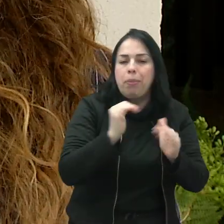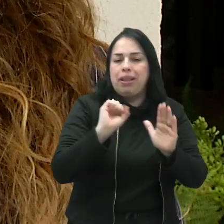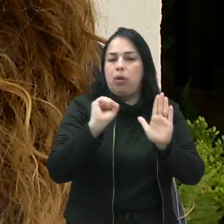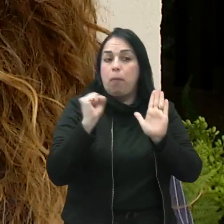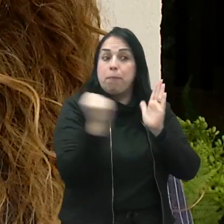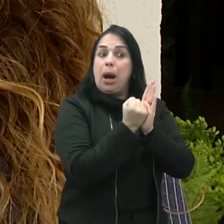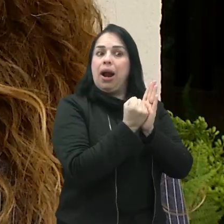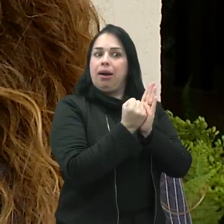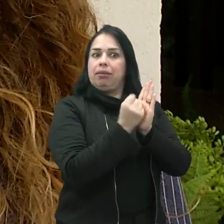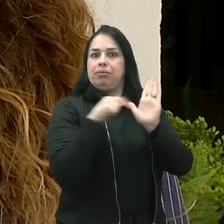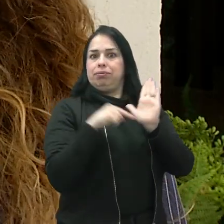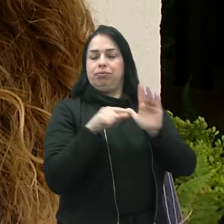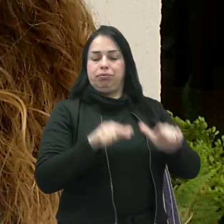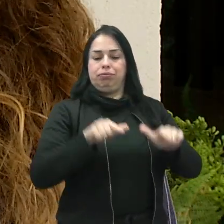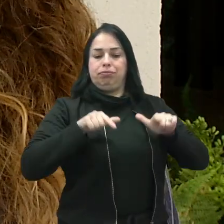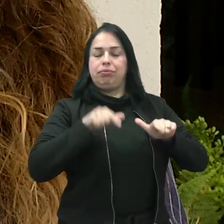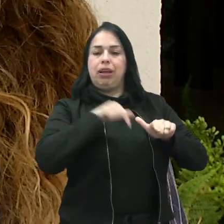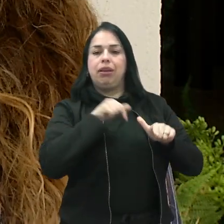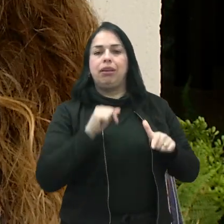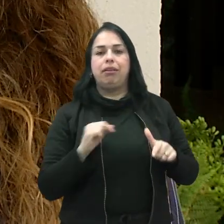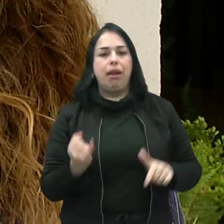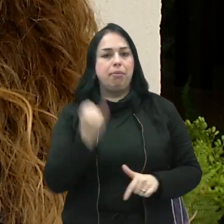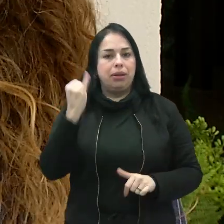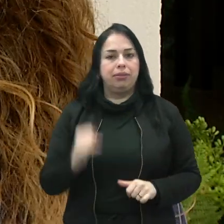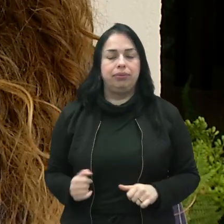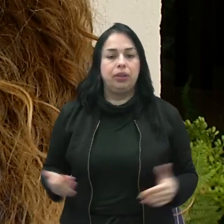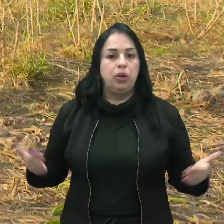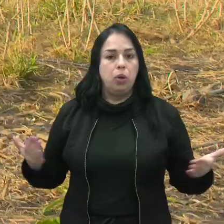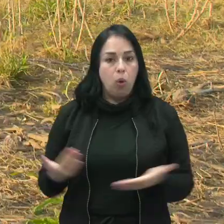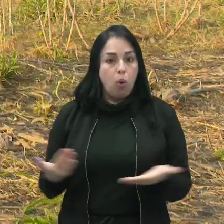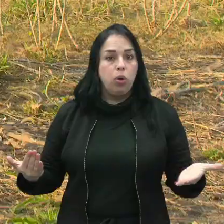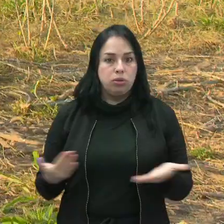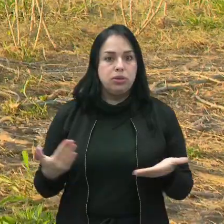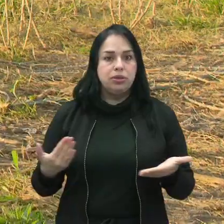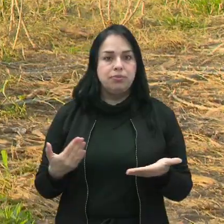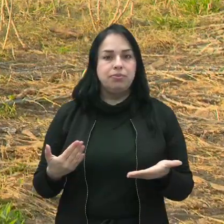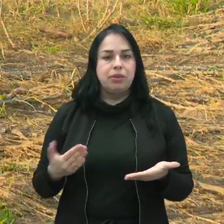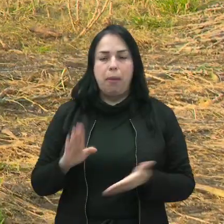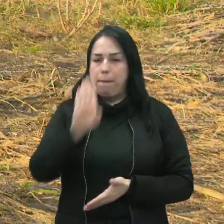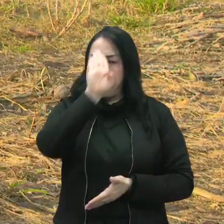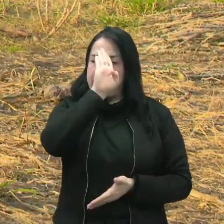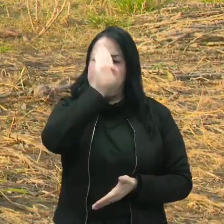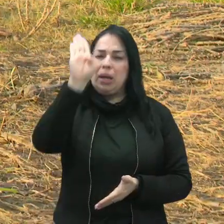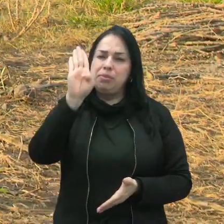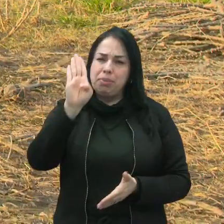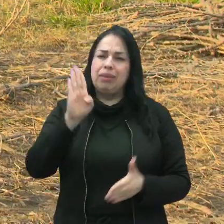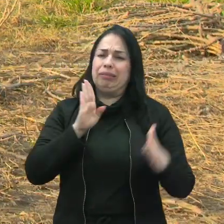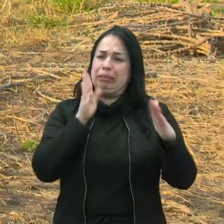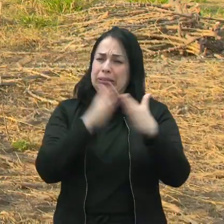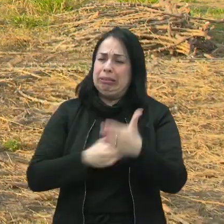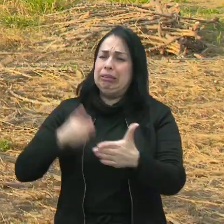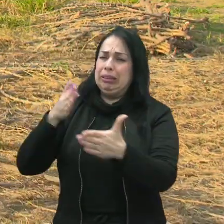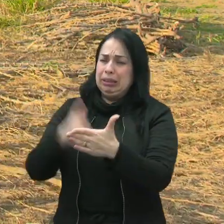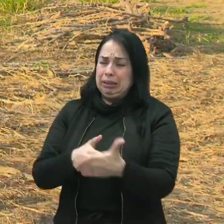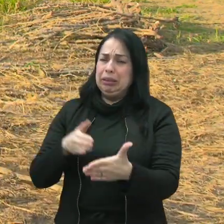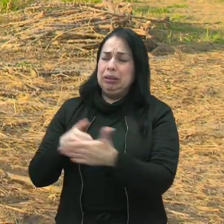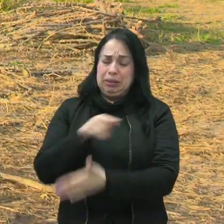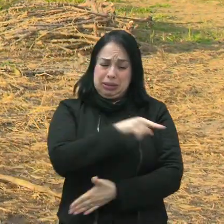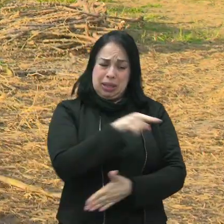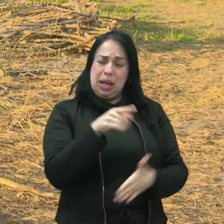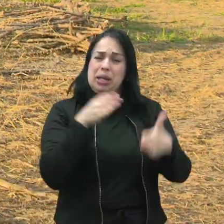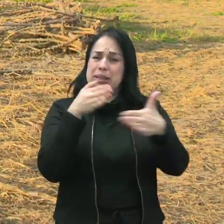produto certificado que vai trazer um diferencial, né? Atualmente, uma das principais